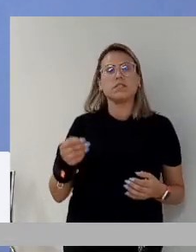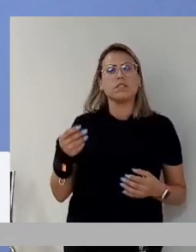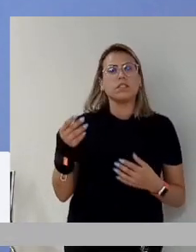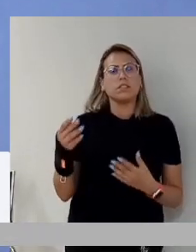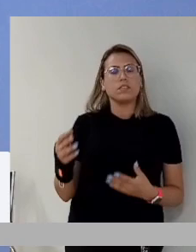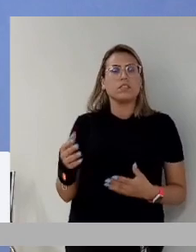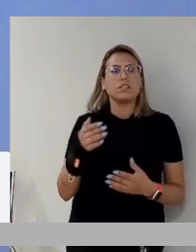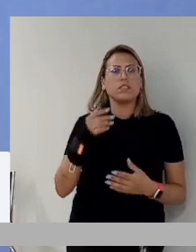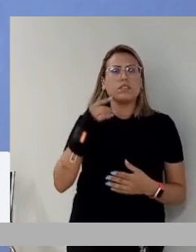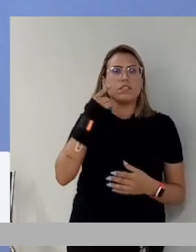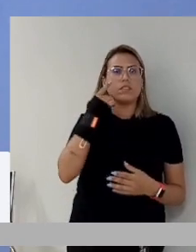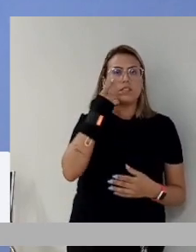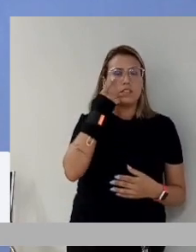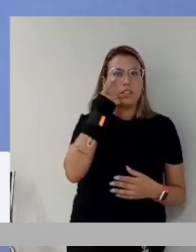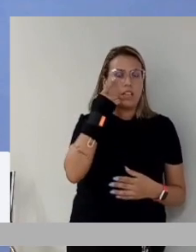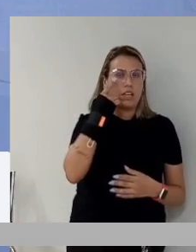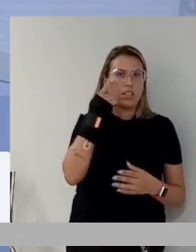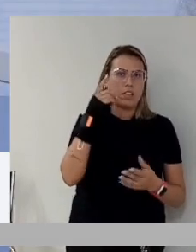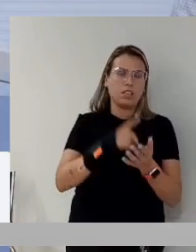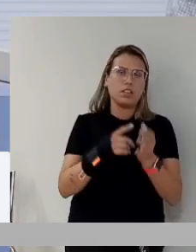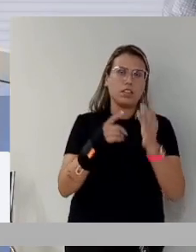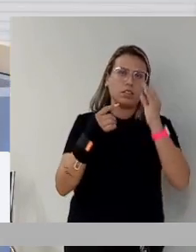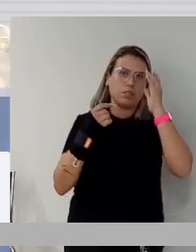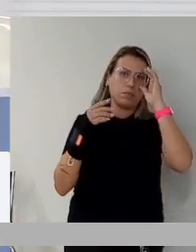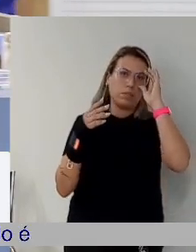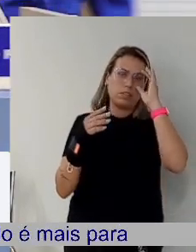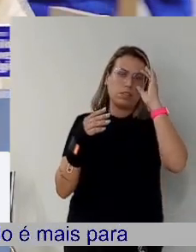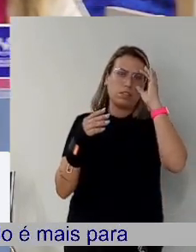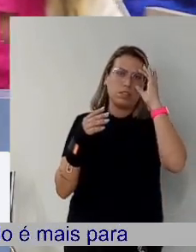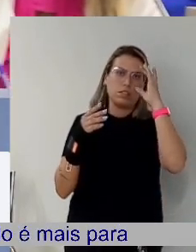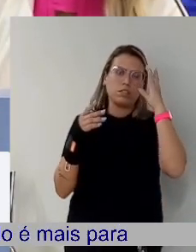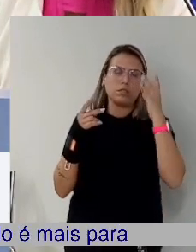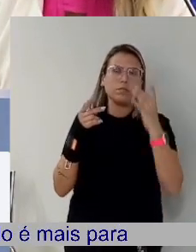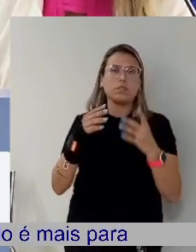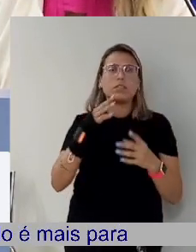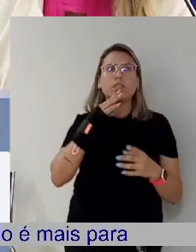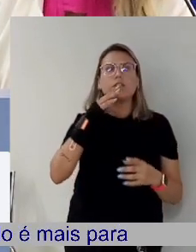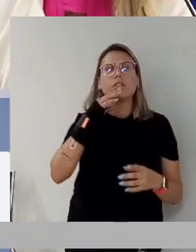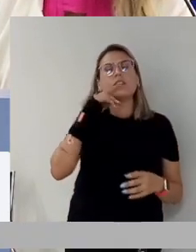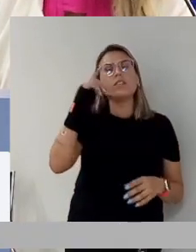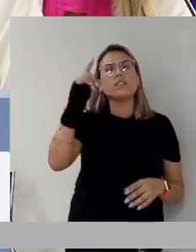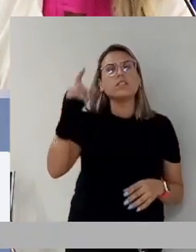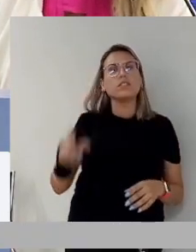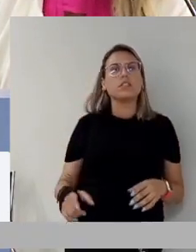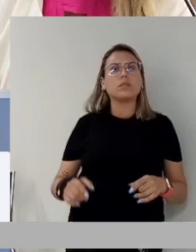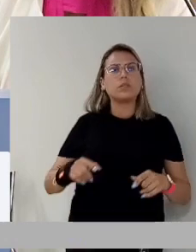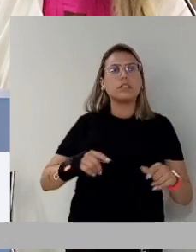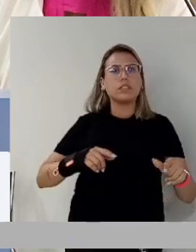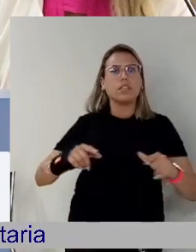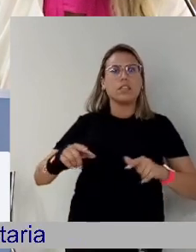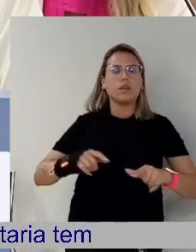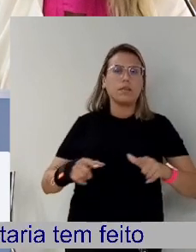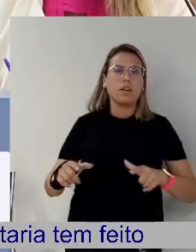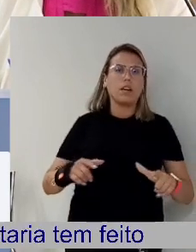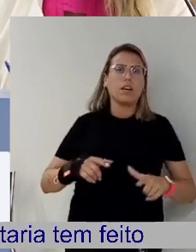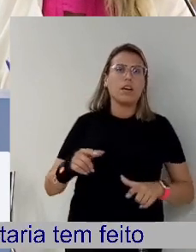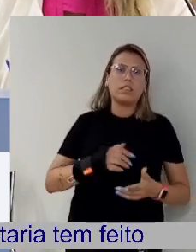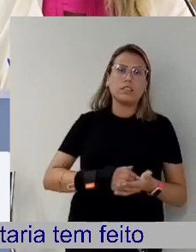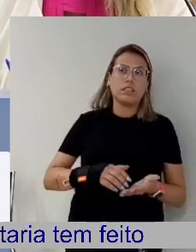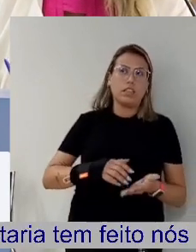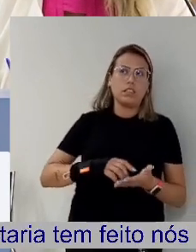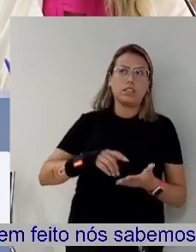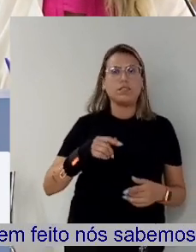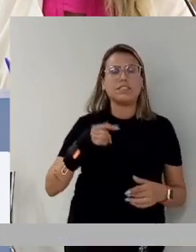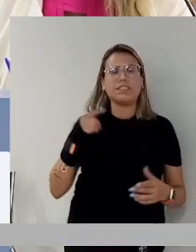professor na realidade é mais para reconhecer o trabalho que a secretaria tem feito nós sabemos que é Um Desafio